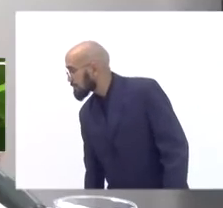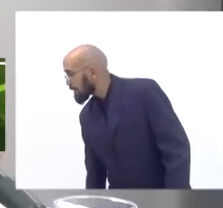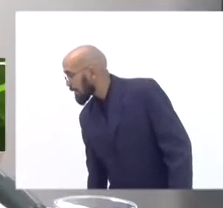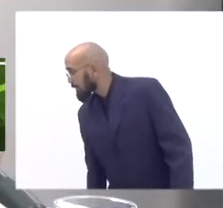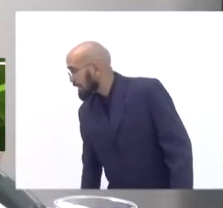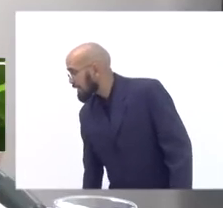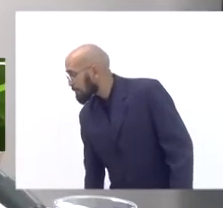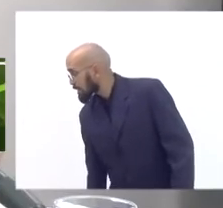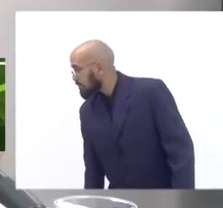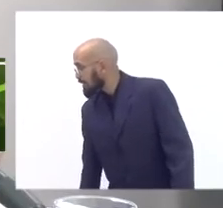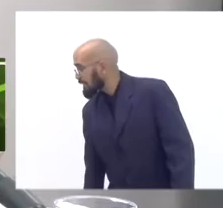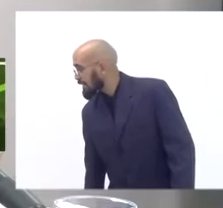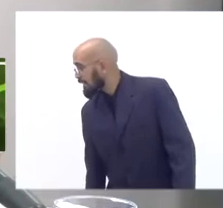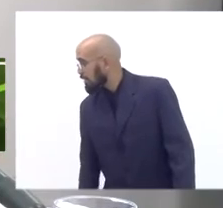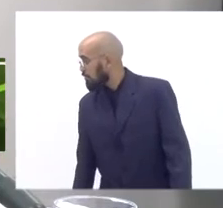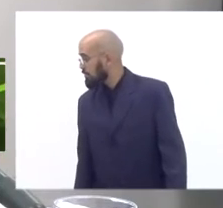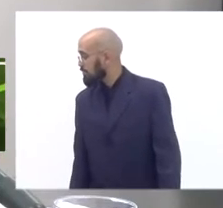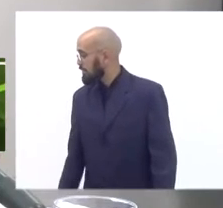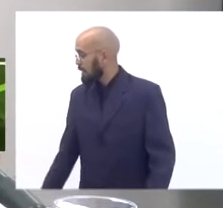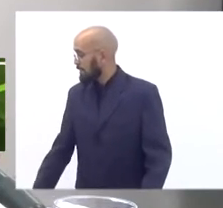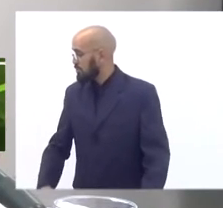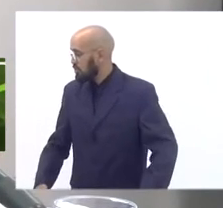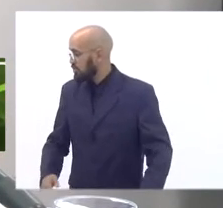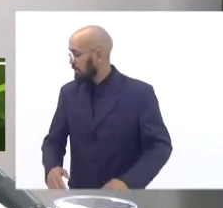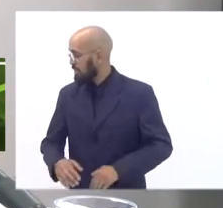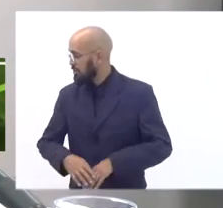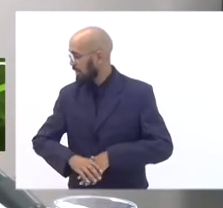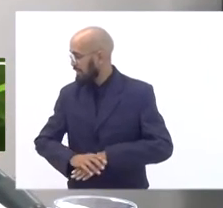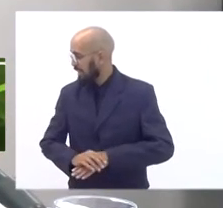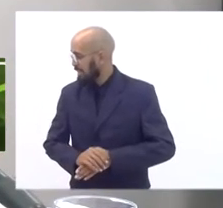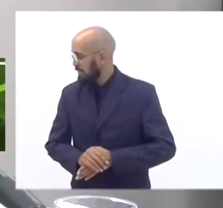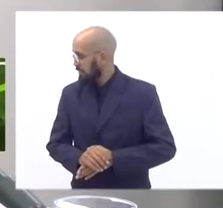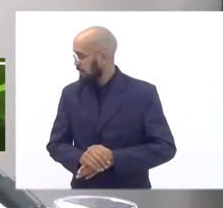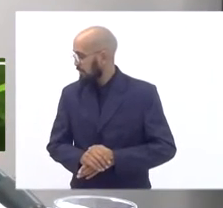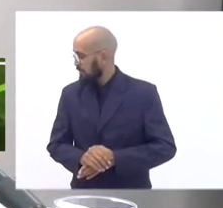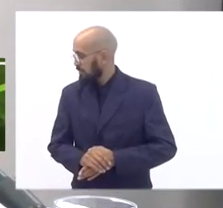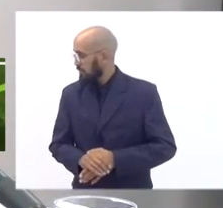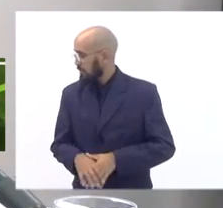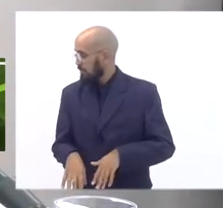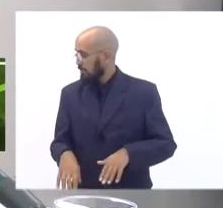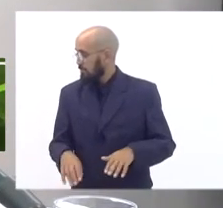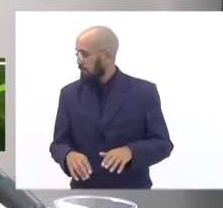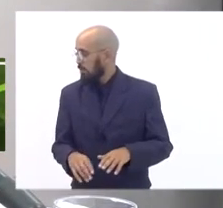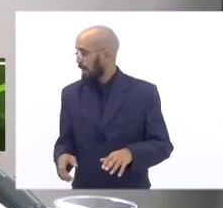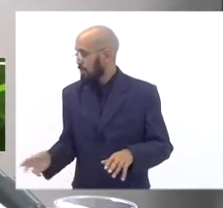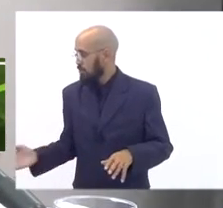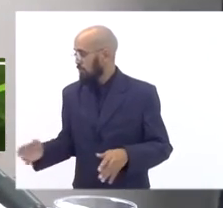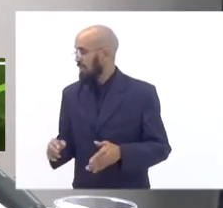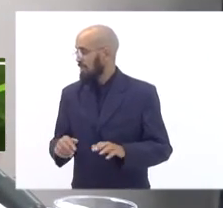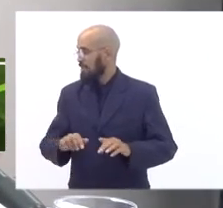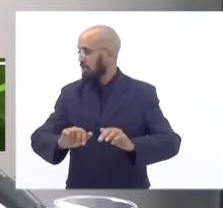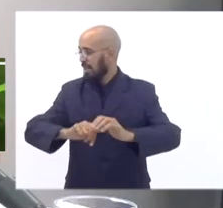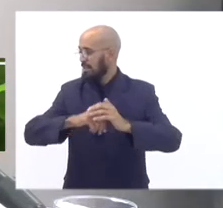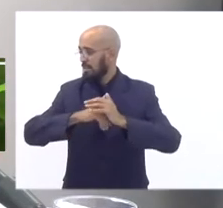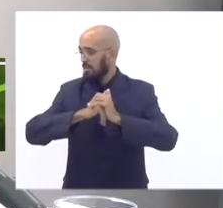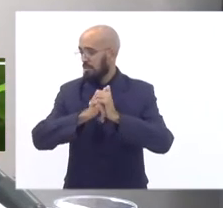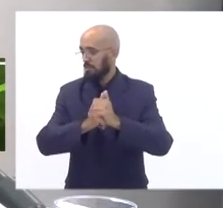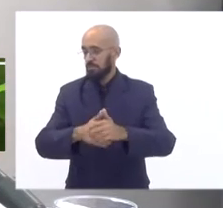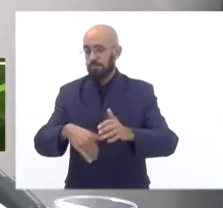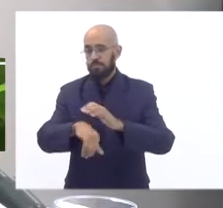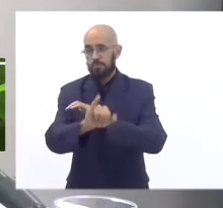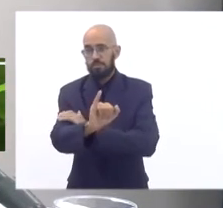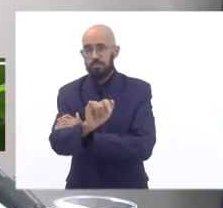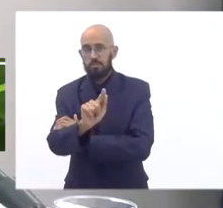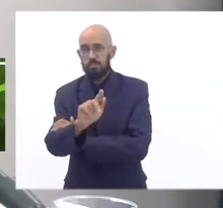neste aspecto, Lucinha, né, falando não apenas de um substitutivo na hipótese de extinção do IGPM, mas